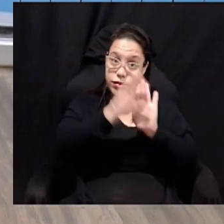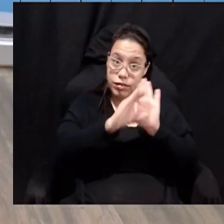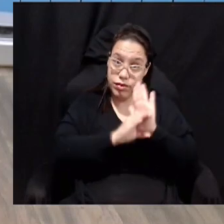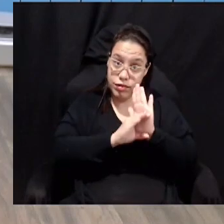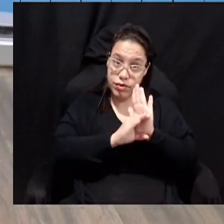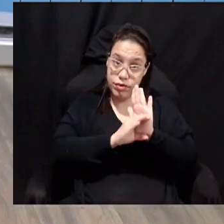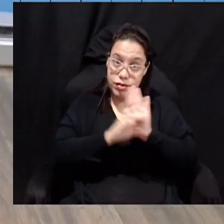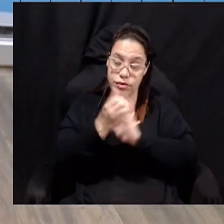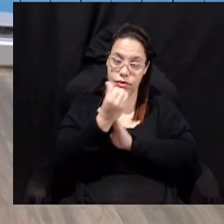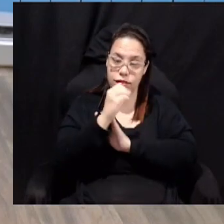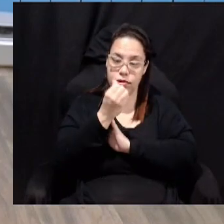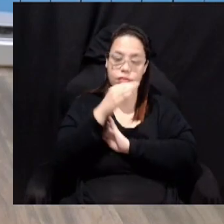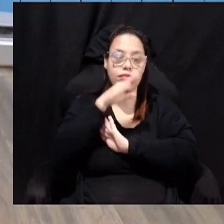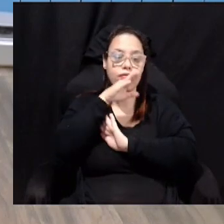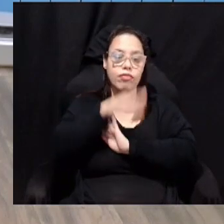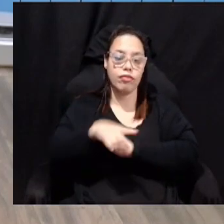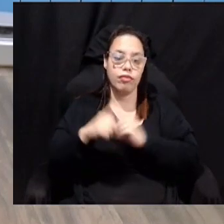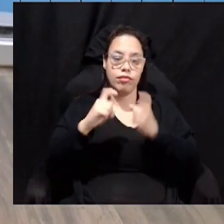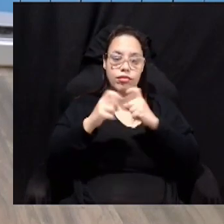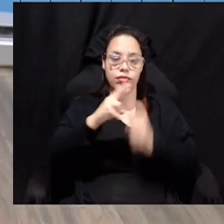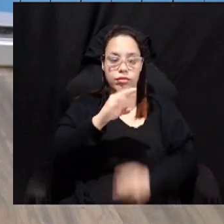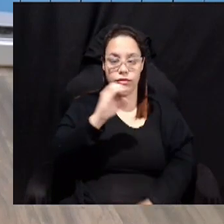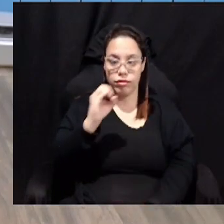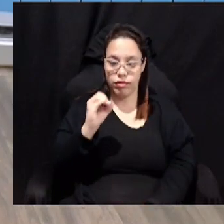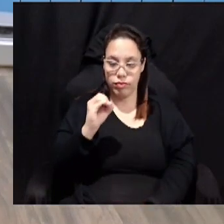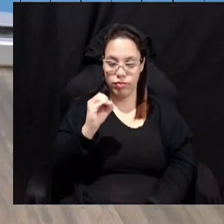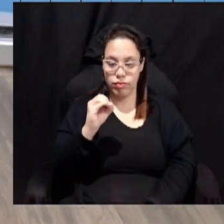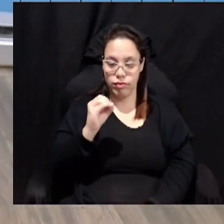da tarde tem reunião ordinária com transmissão ao